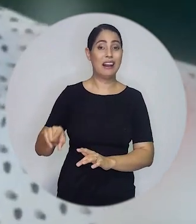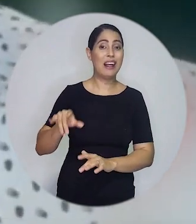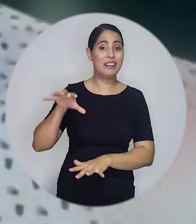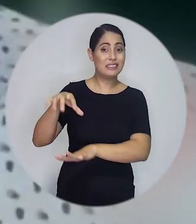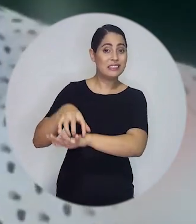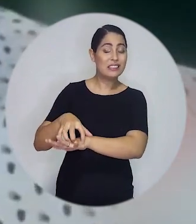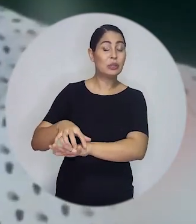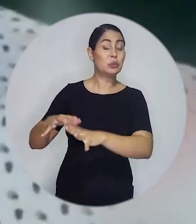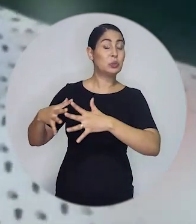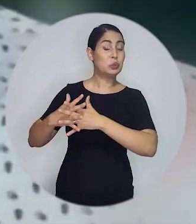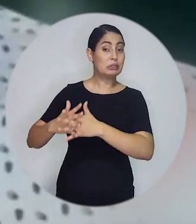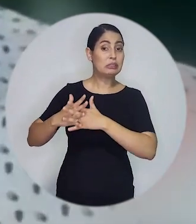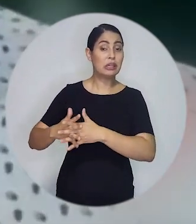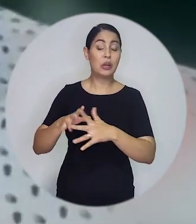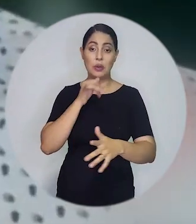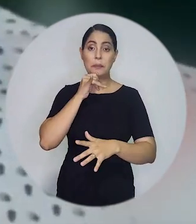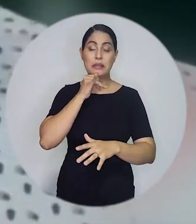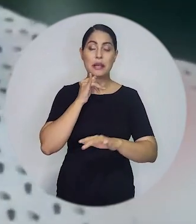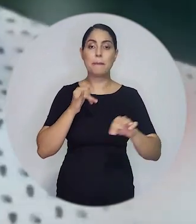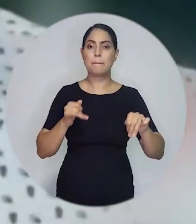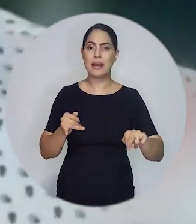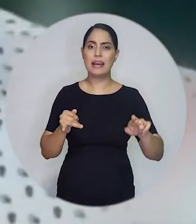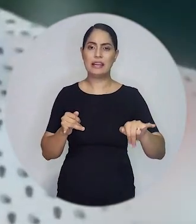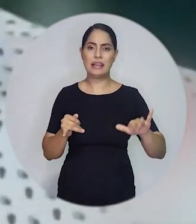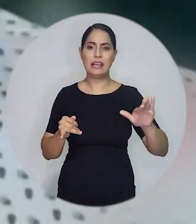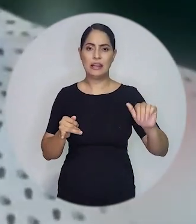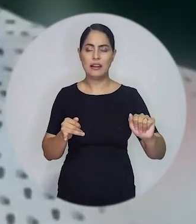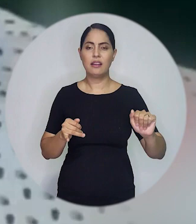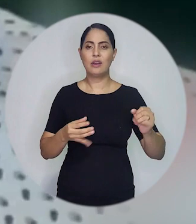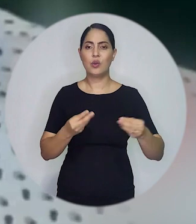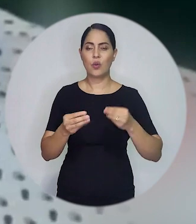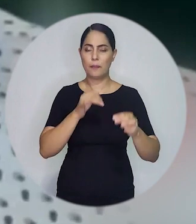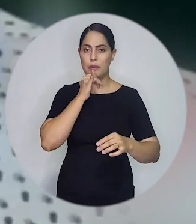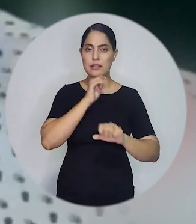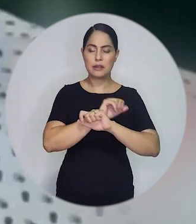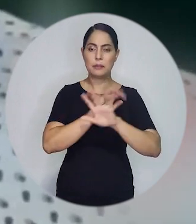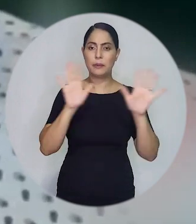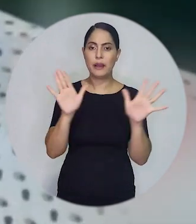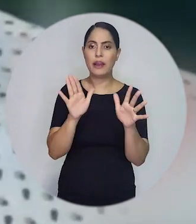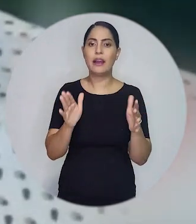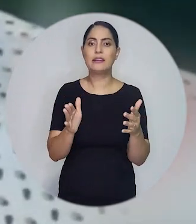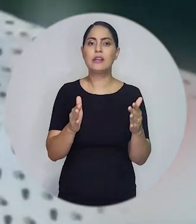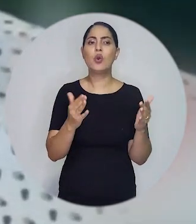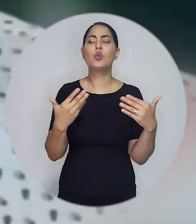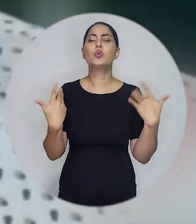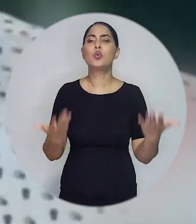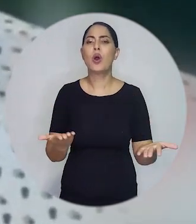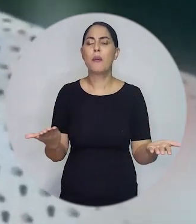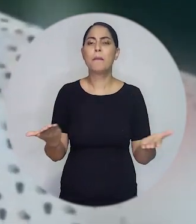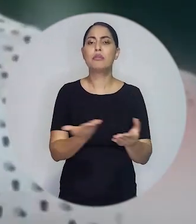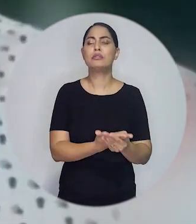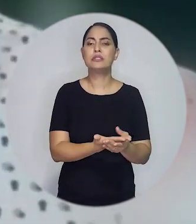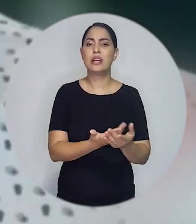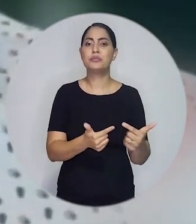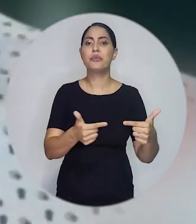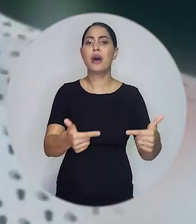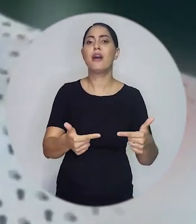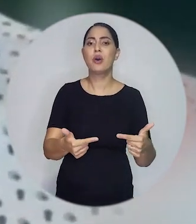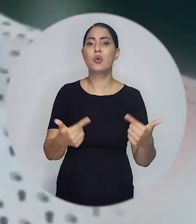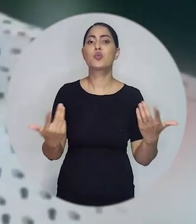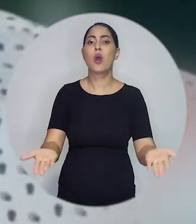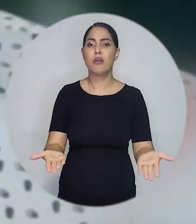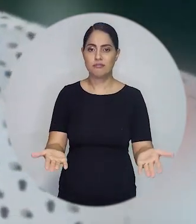coisa complicada lá. E essa citação da Marília, né, a respeito do atos de que impulsionam